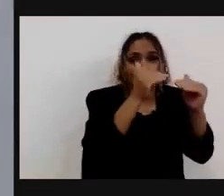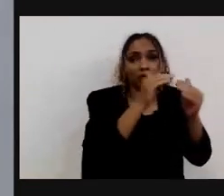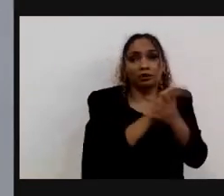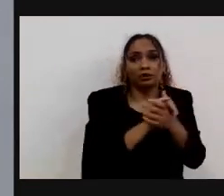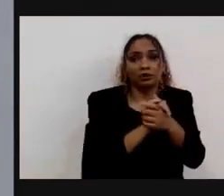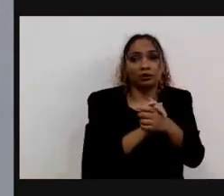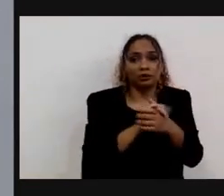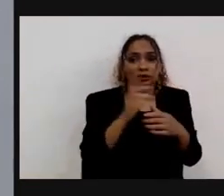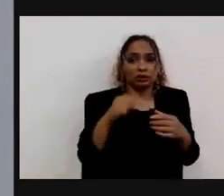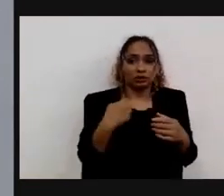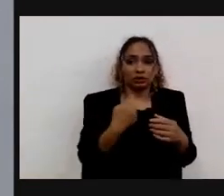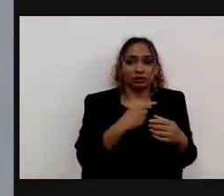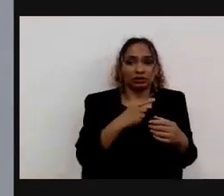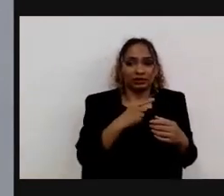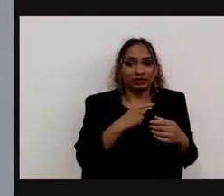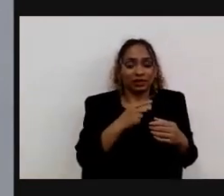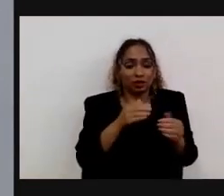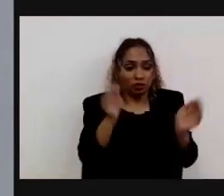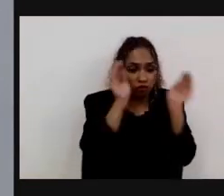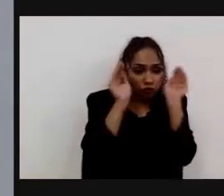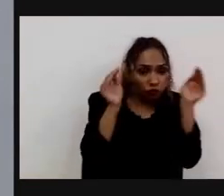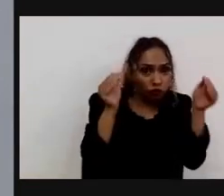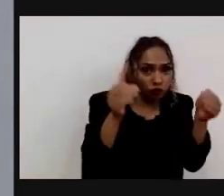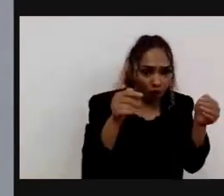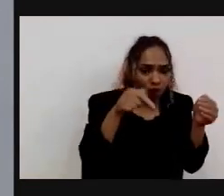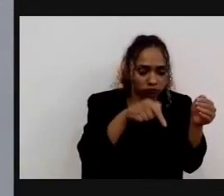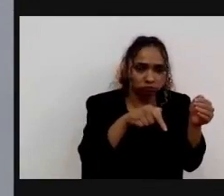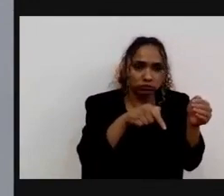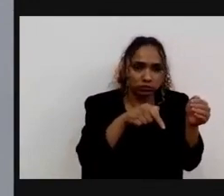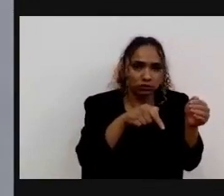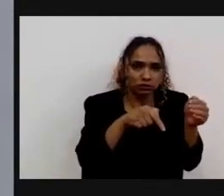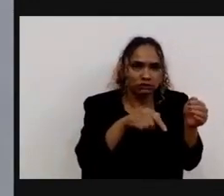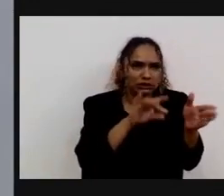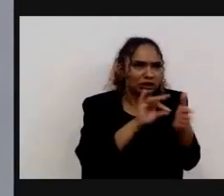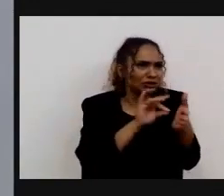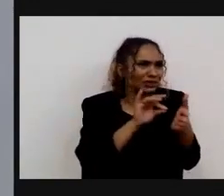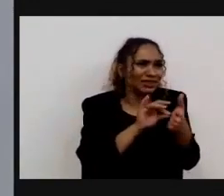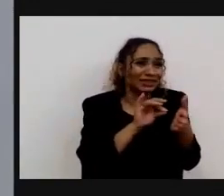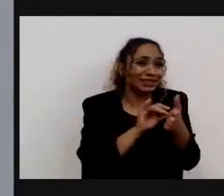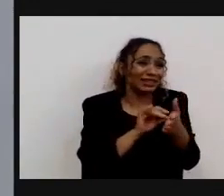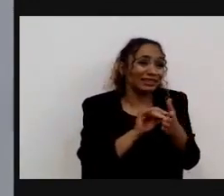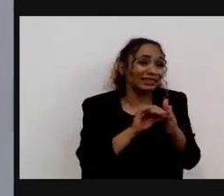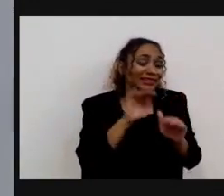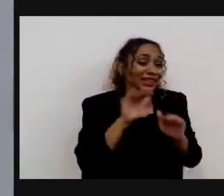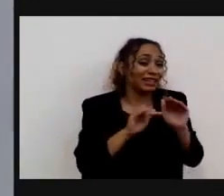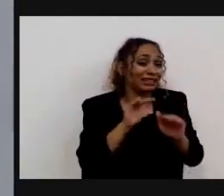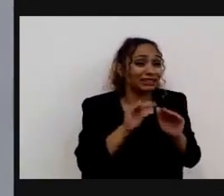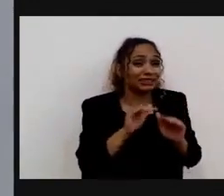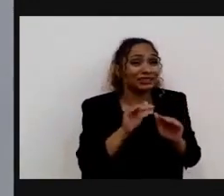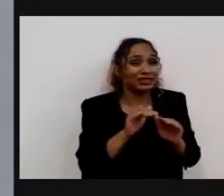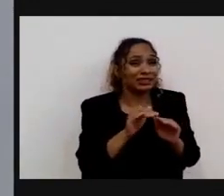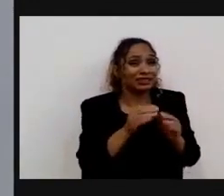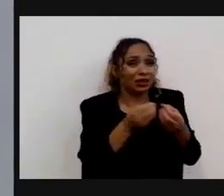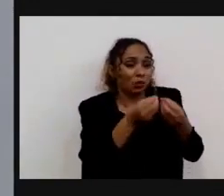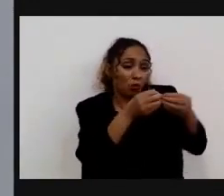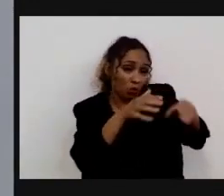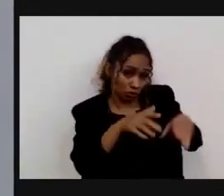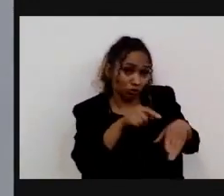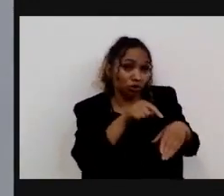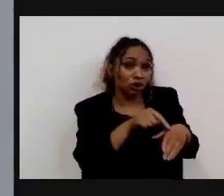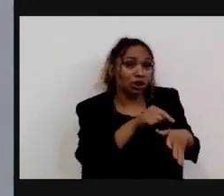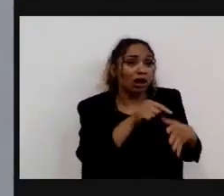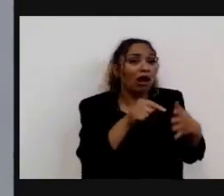a gente fica focando nisso e isso na verdade muitas vezes pode ser muito prejudicial